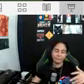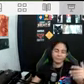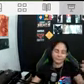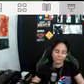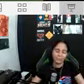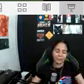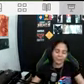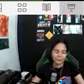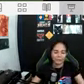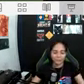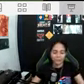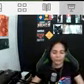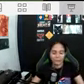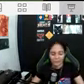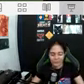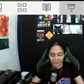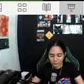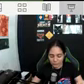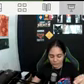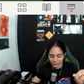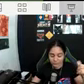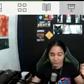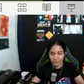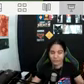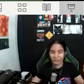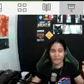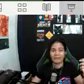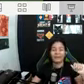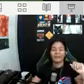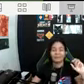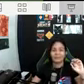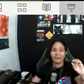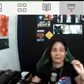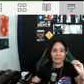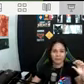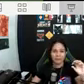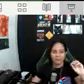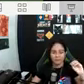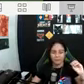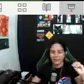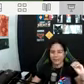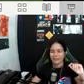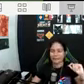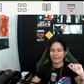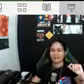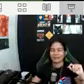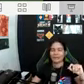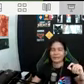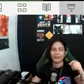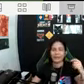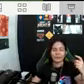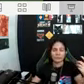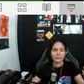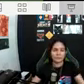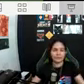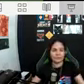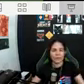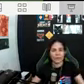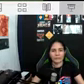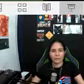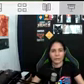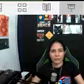eu comentei na turma da manhã, na turma da sexta-feira, e até um vídeo que é bem interessante, né?